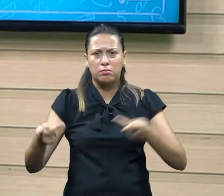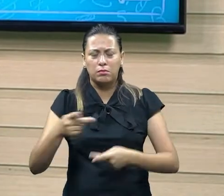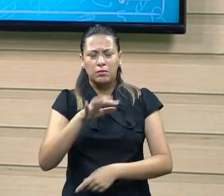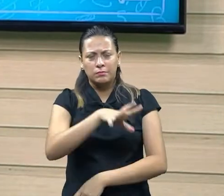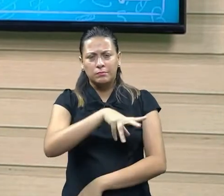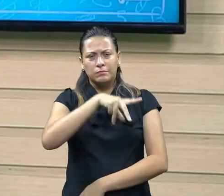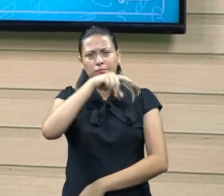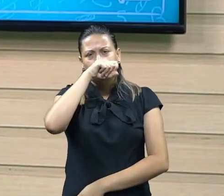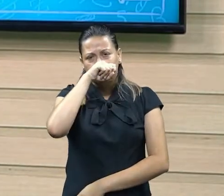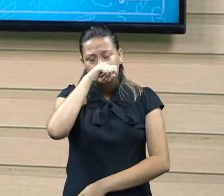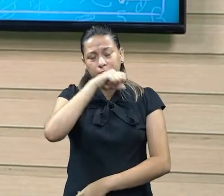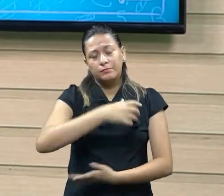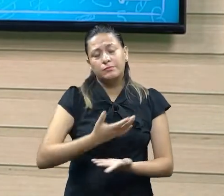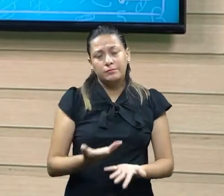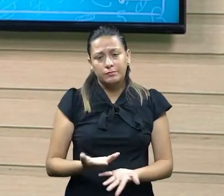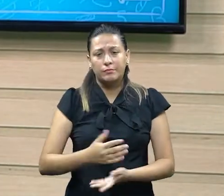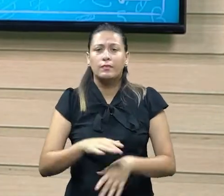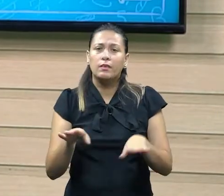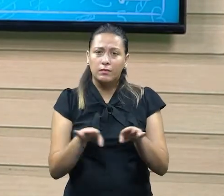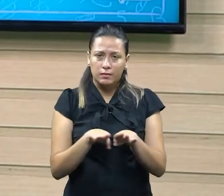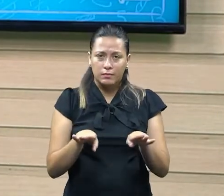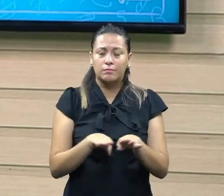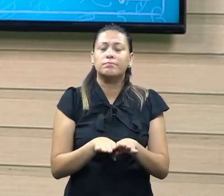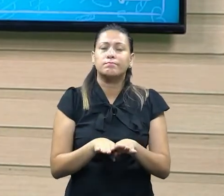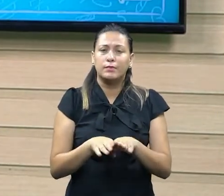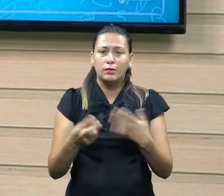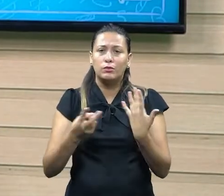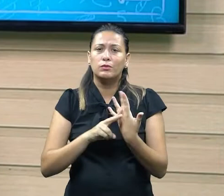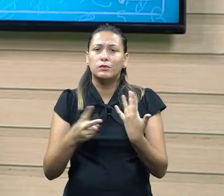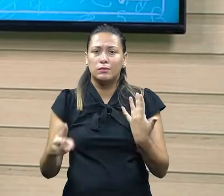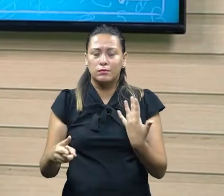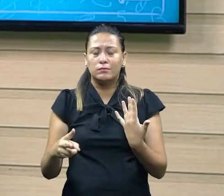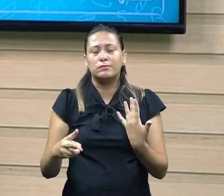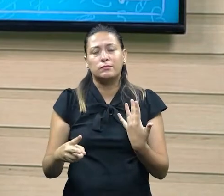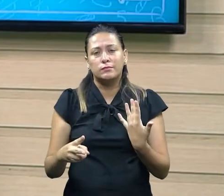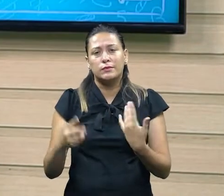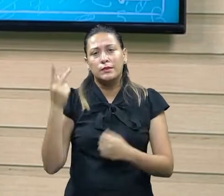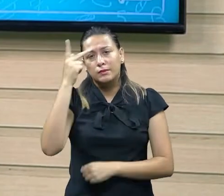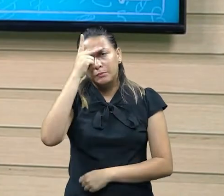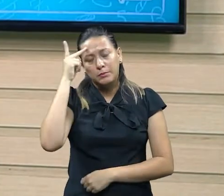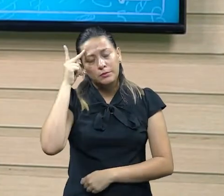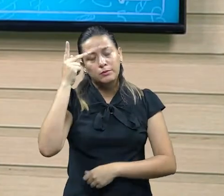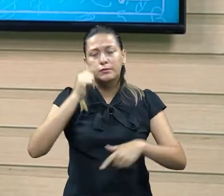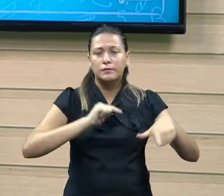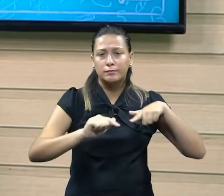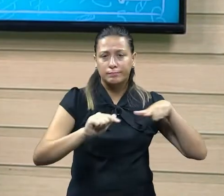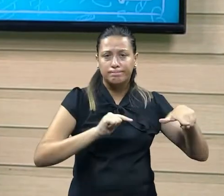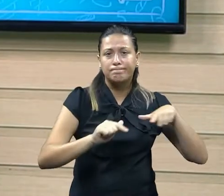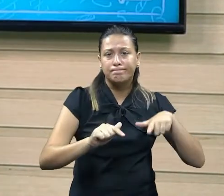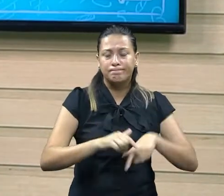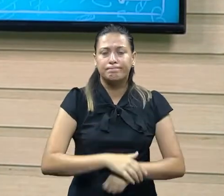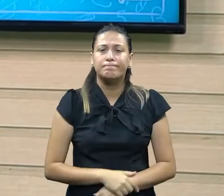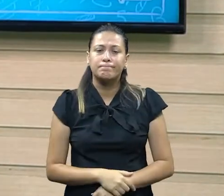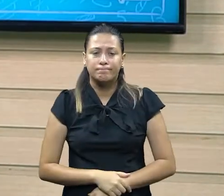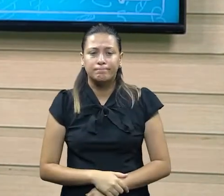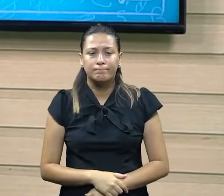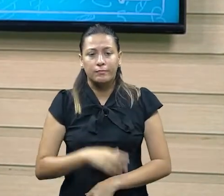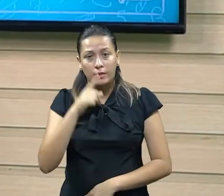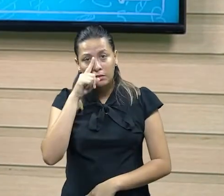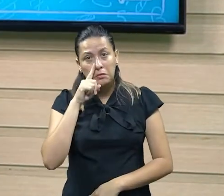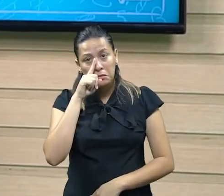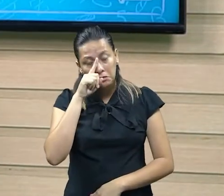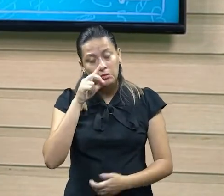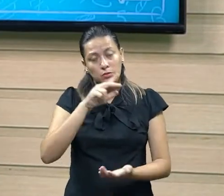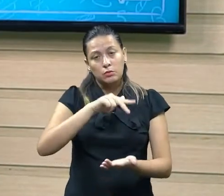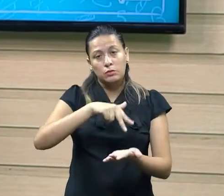inalado, também vai prejudicar o empregado e ele pode ter outros riscos, principalmente como os riscos